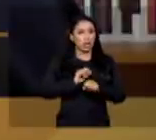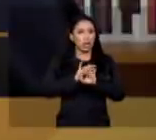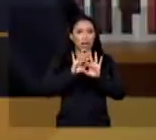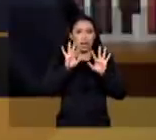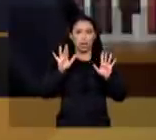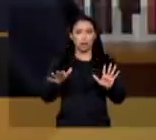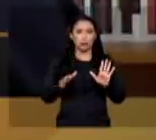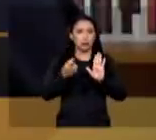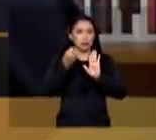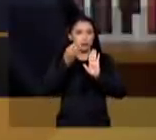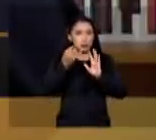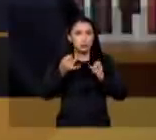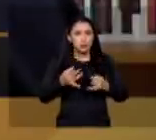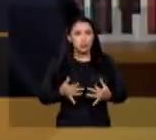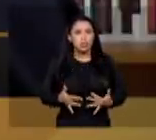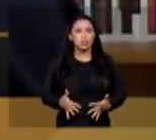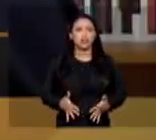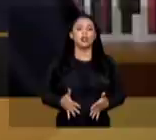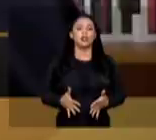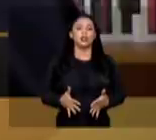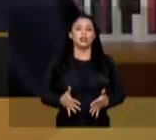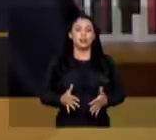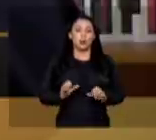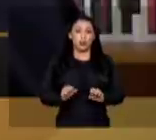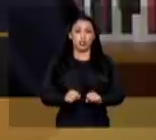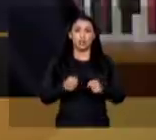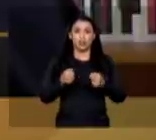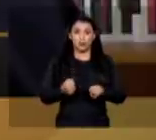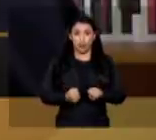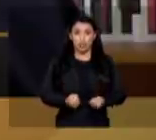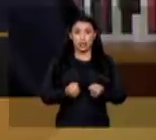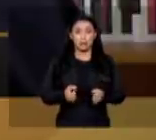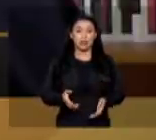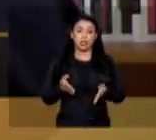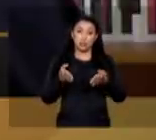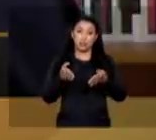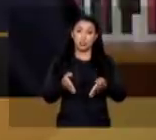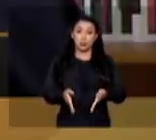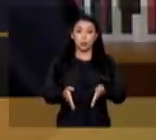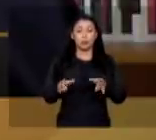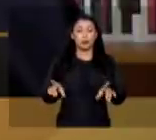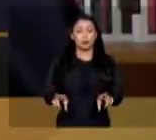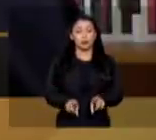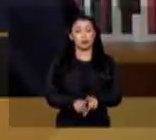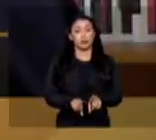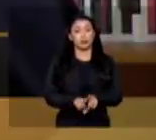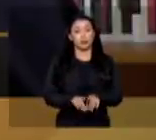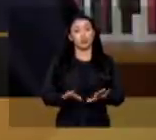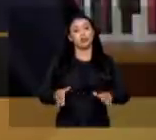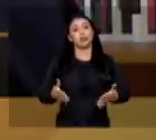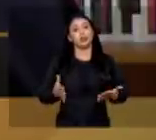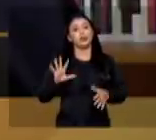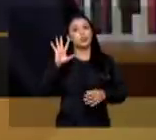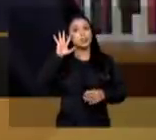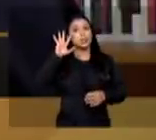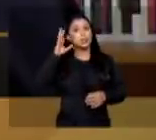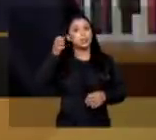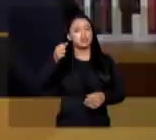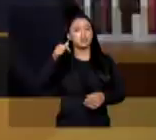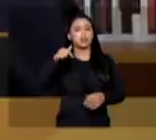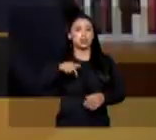discussão sobre foro. Inclusive, a defesa participou em contrarrazões, e, portanto, o que se decidir